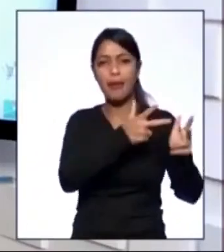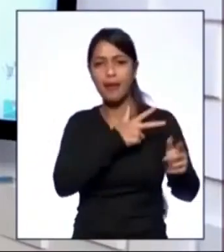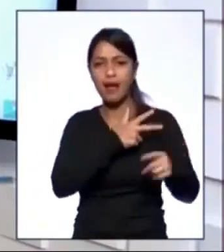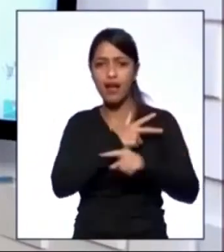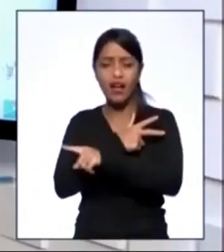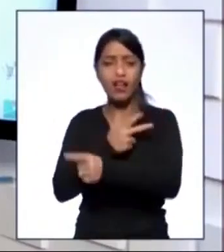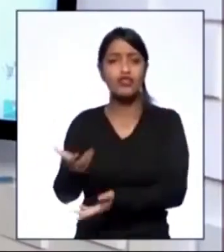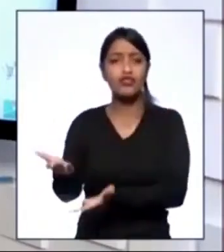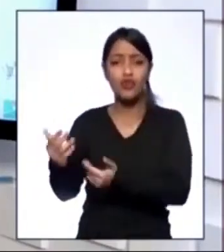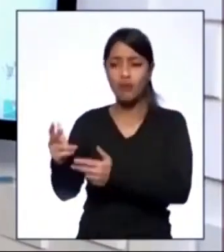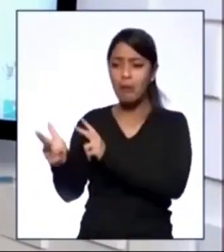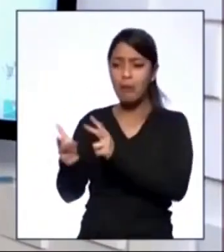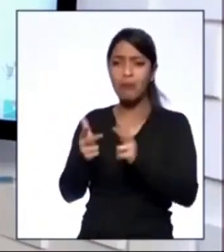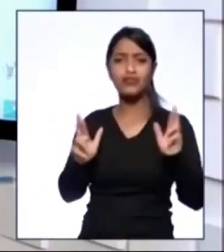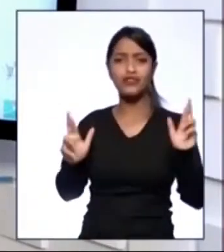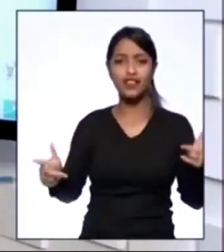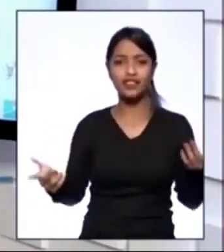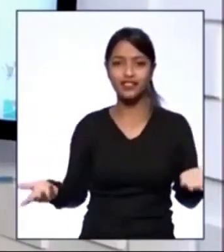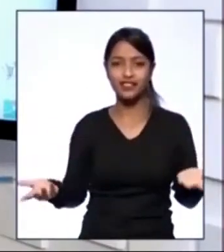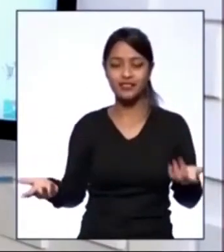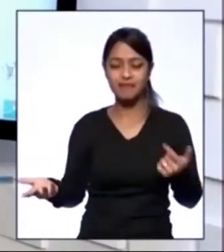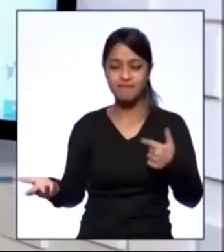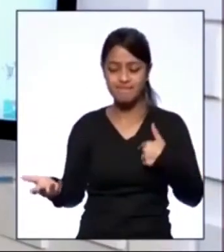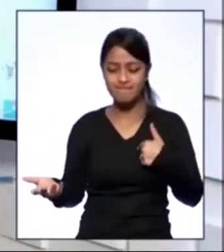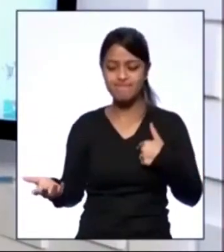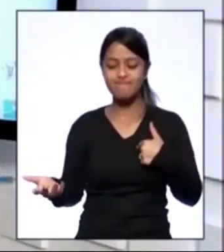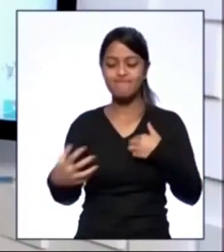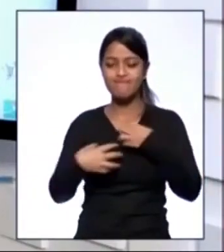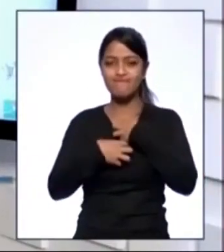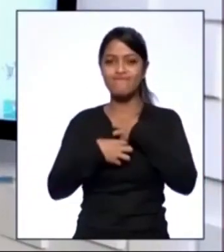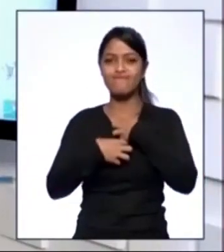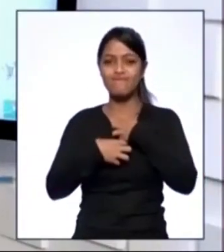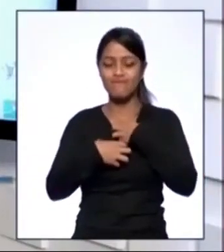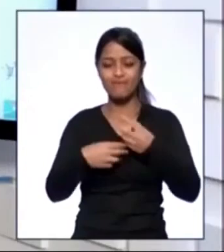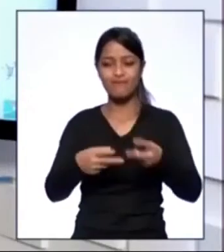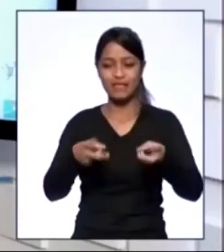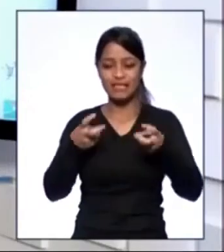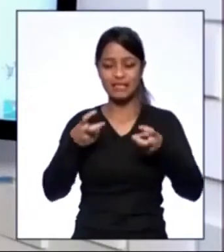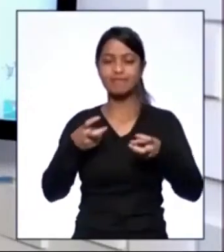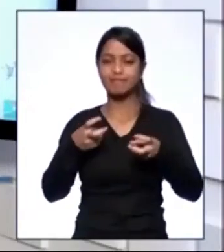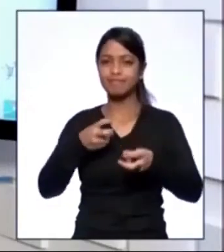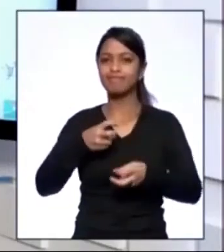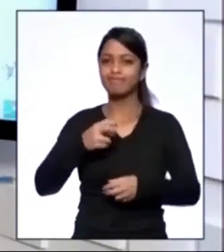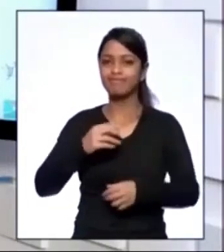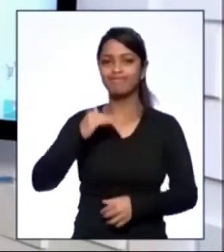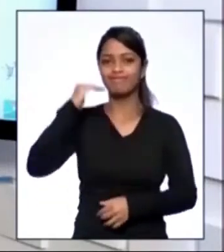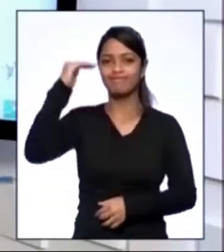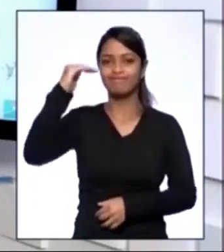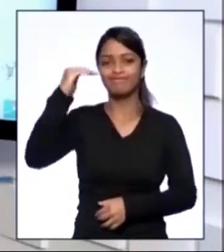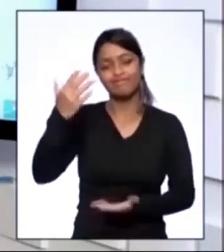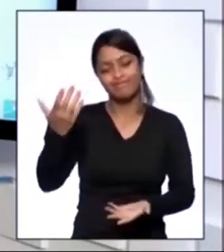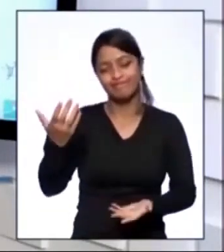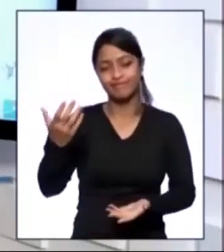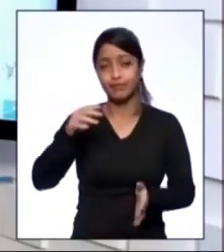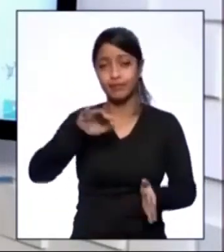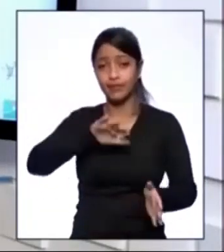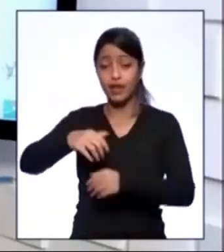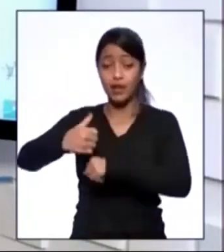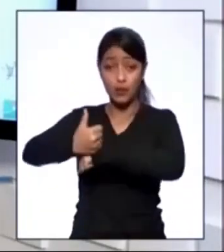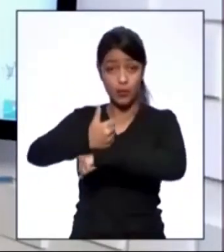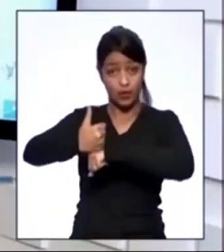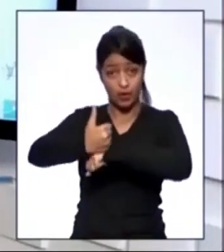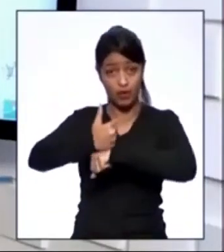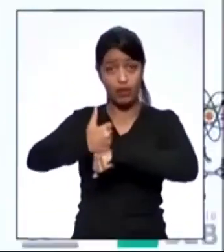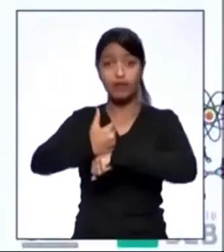crescendo. Ali você tem um momento bem interessante da vida. Beleza? Profissão também, né? Existem algumas